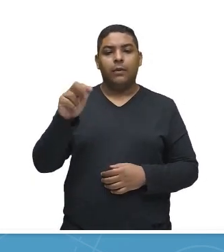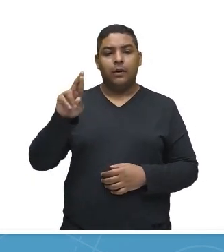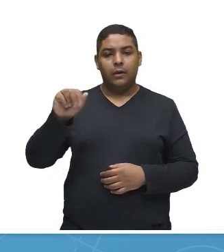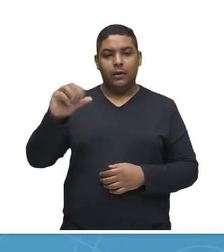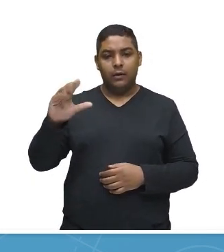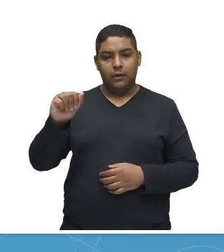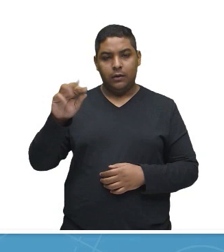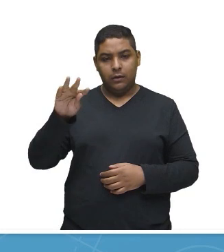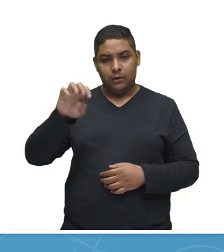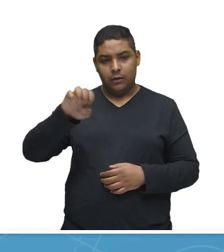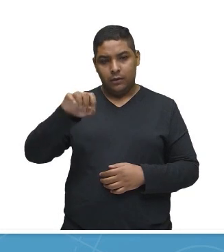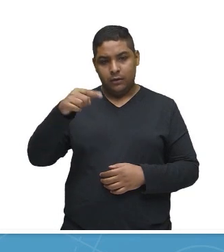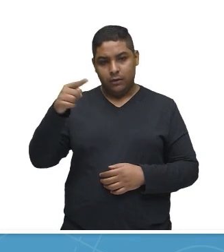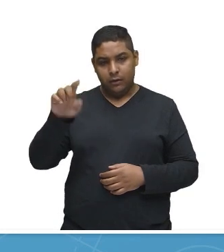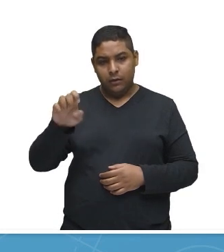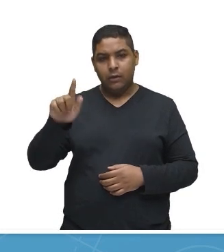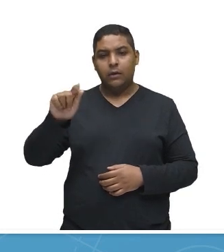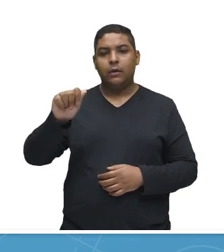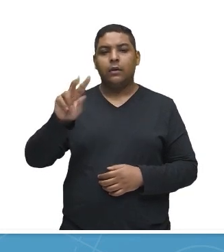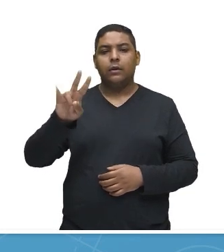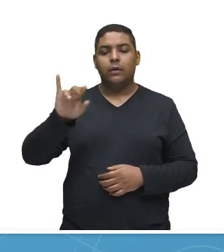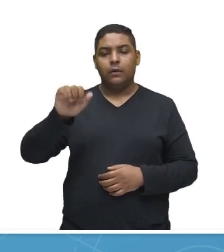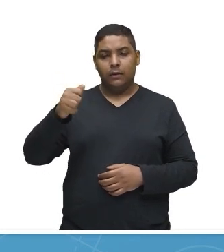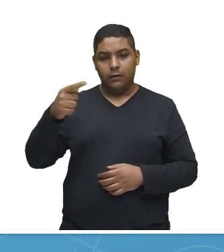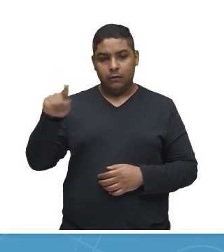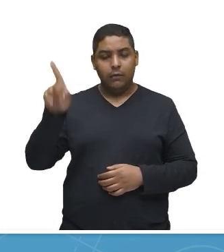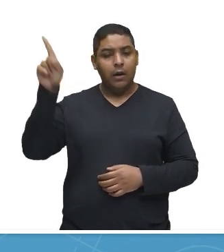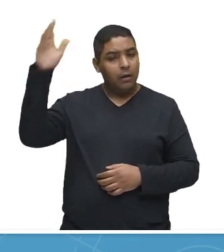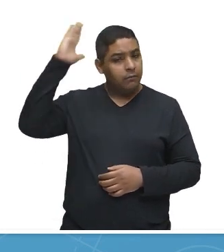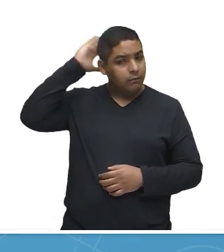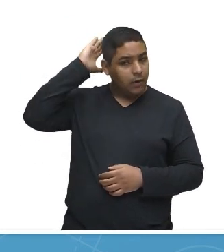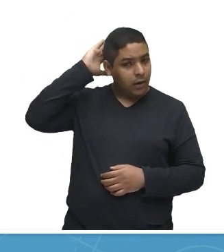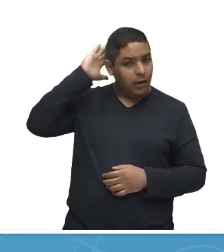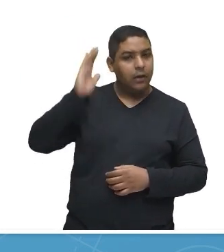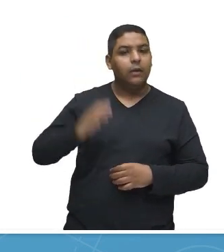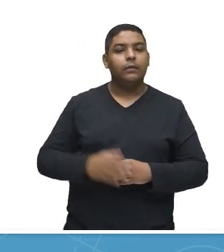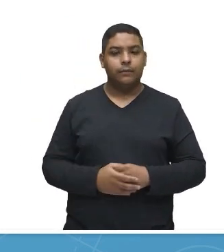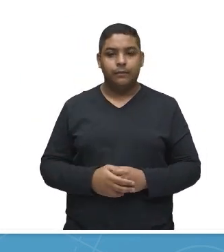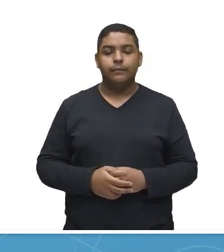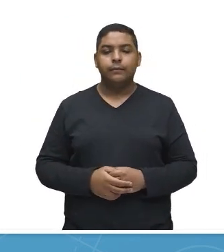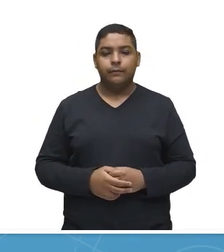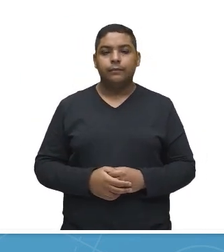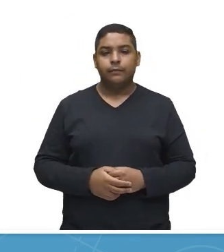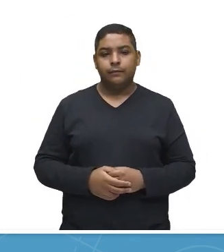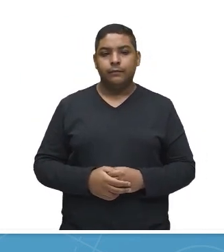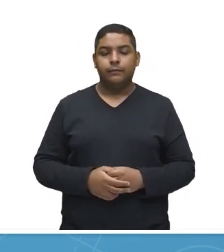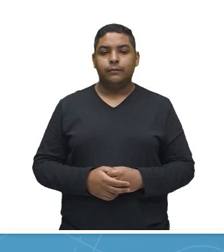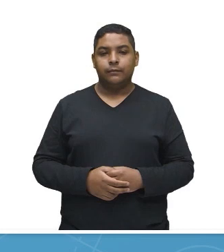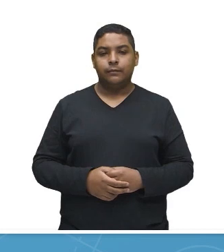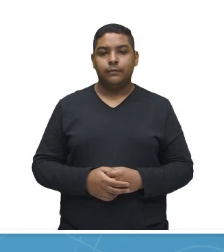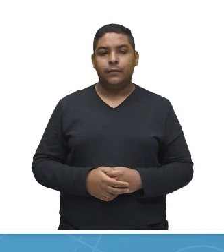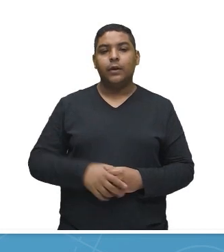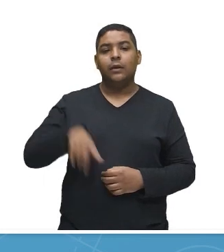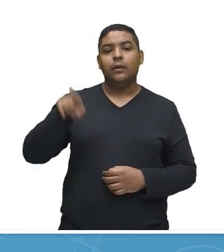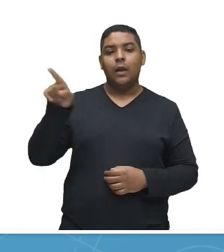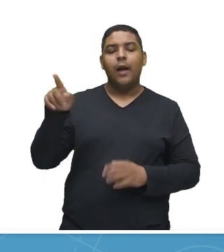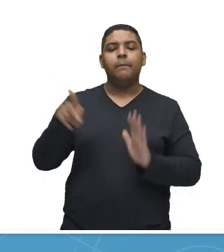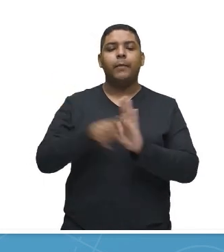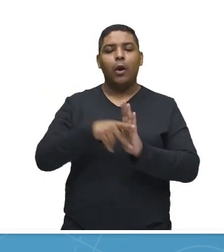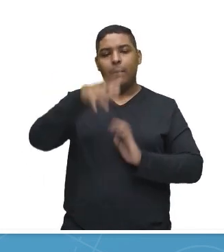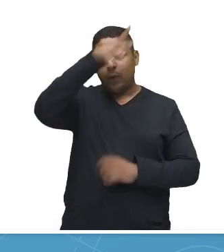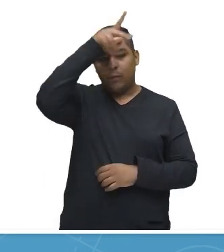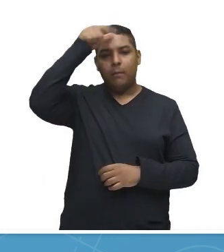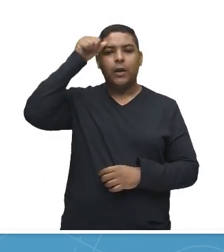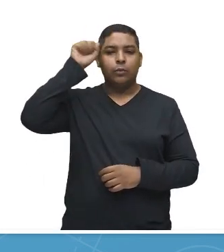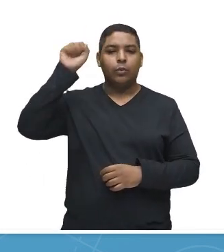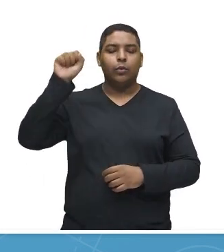os Paracatejê-Gavião, do Pará, e dos Tapirapé e Chavante, do Mato Grosso.